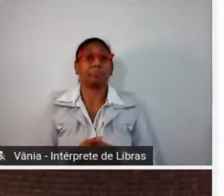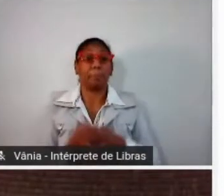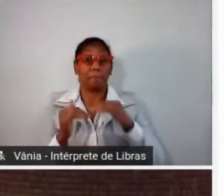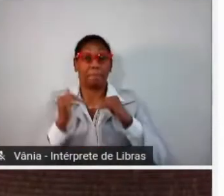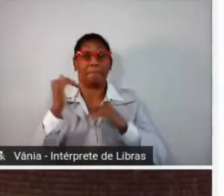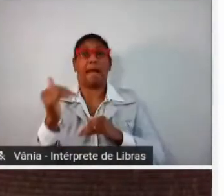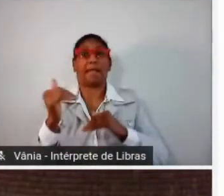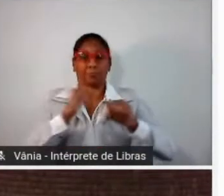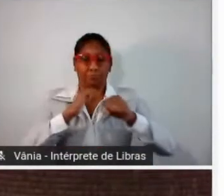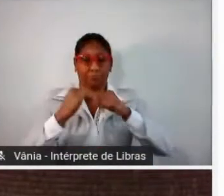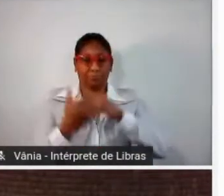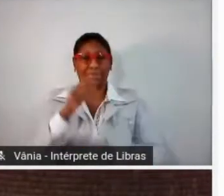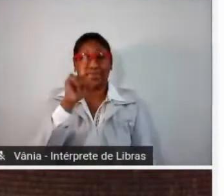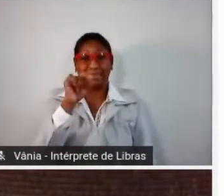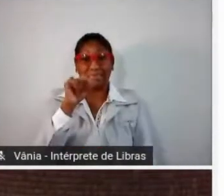com mais de 10